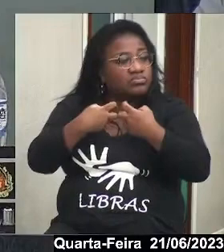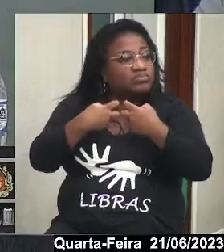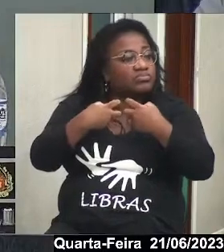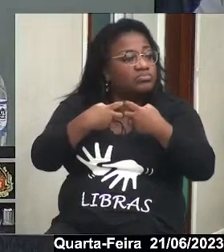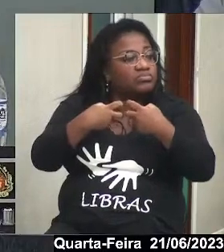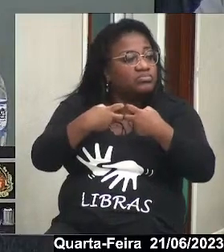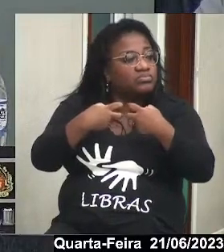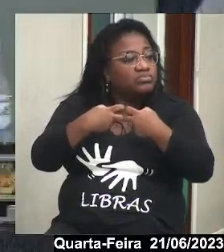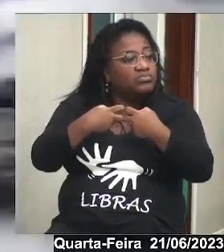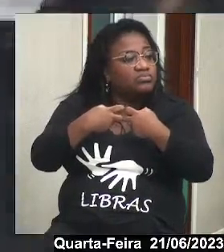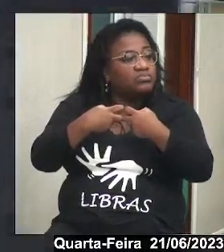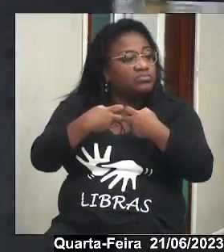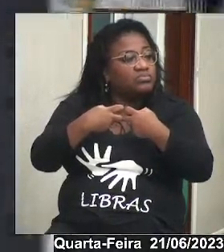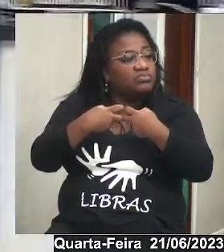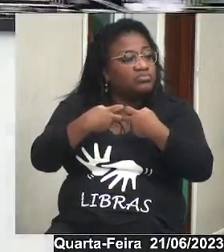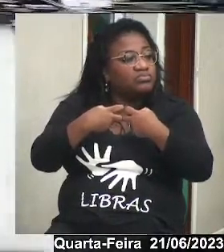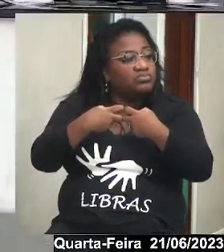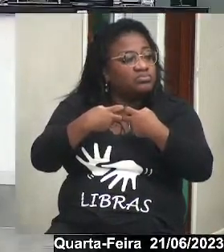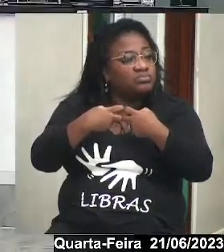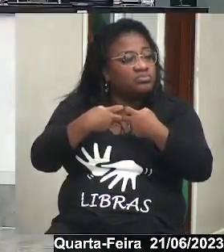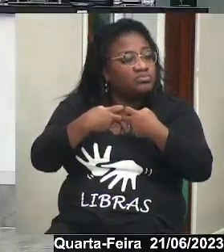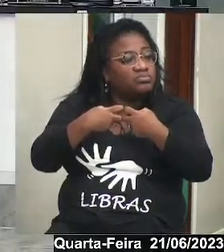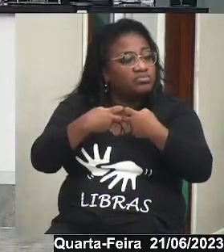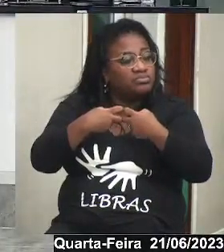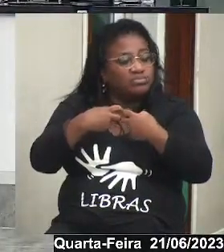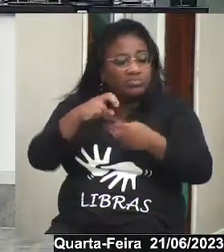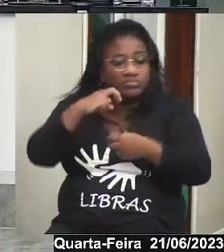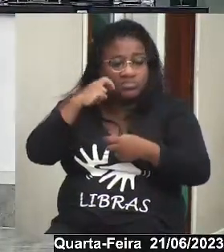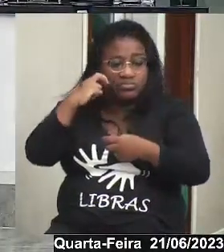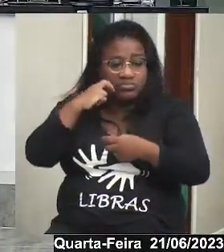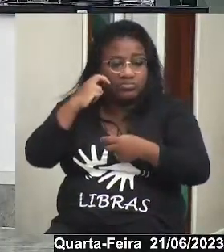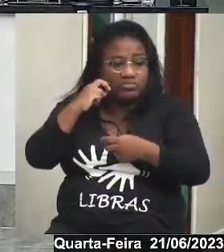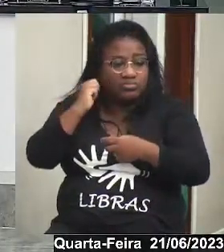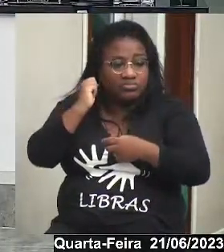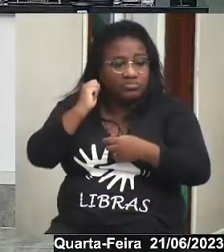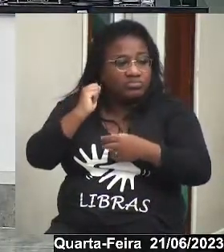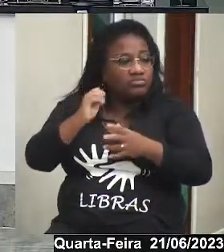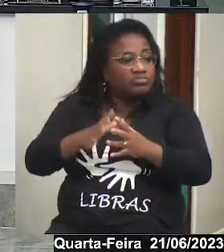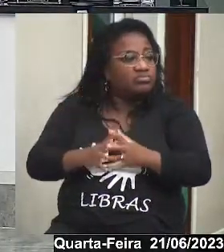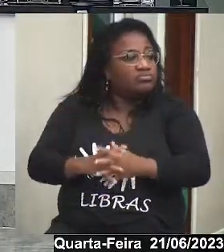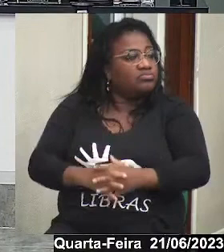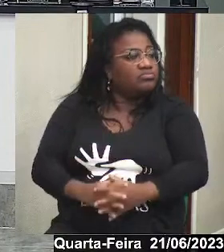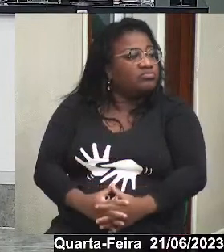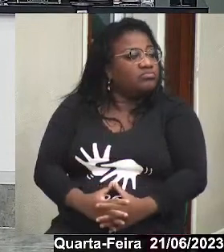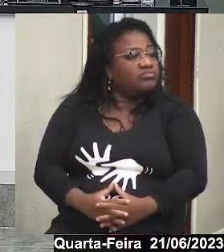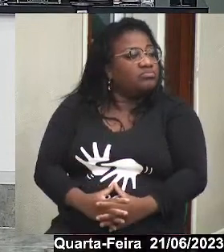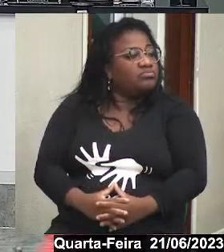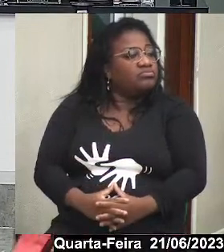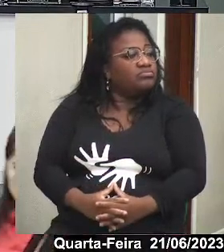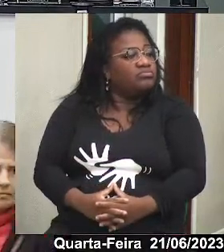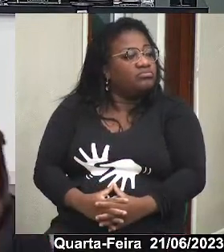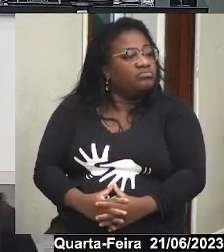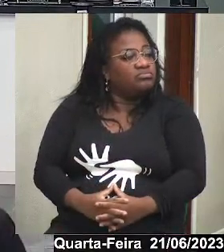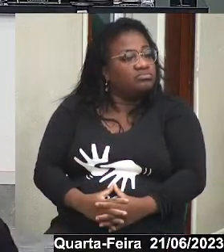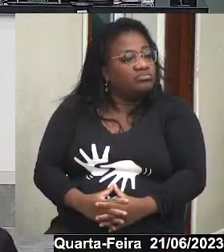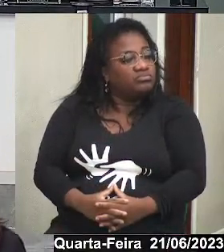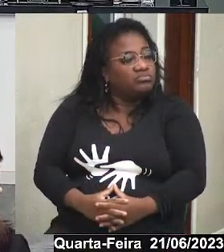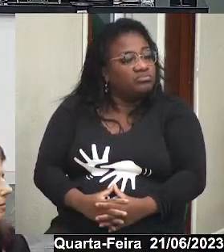que o senhor tem que tomar vergonha na cara, que o senhor prometeu uma coisa para eles e não está cumprindo. Então o senhor tem que aguentar. Corta o